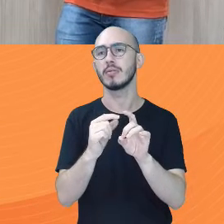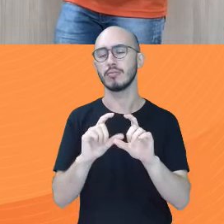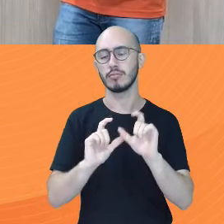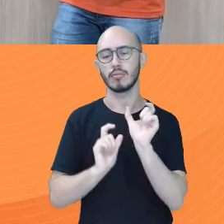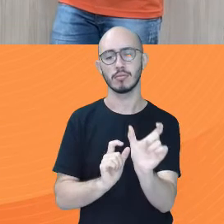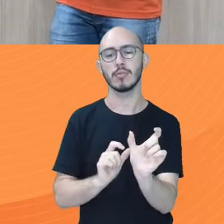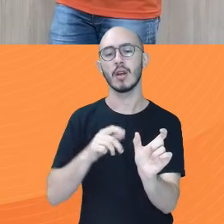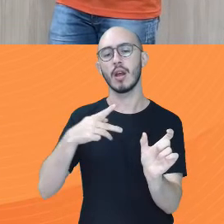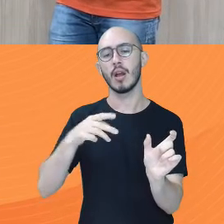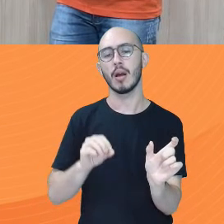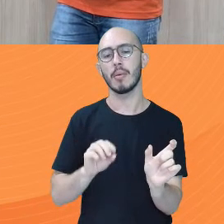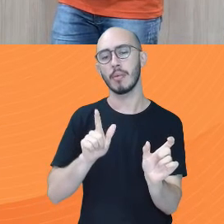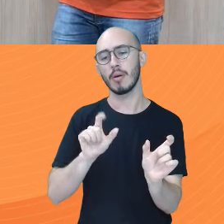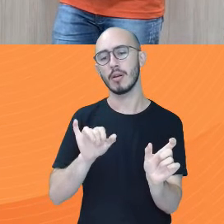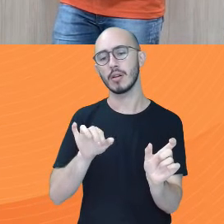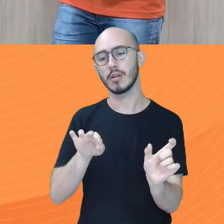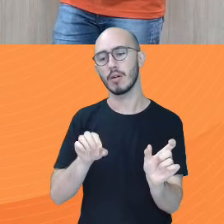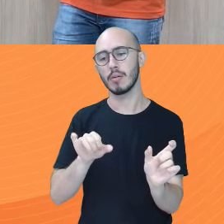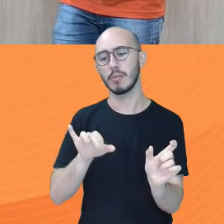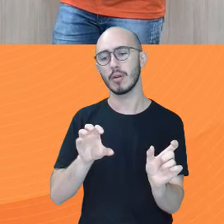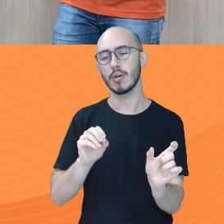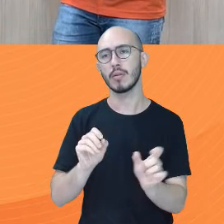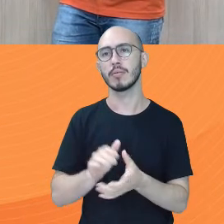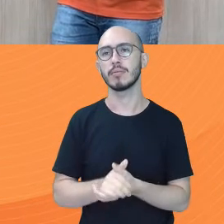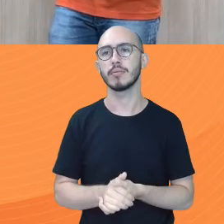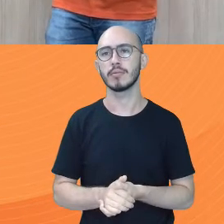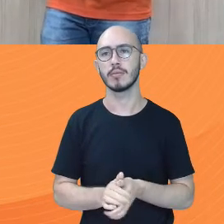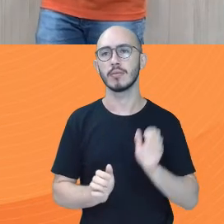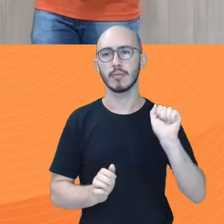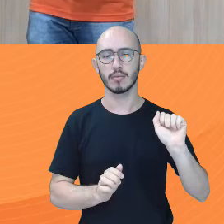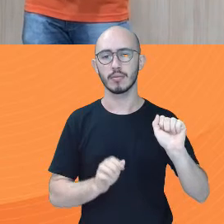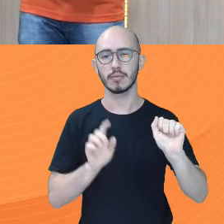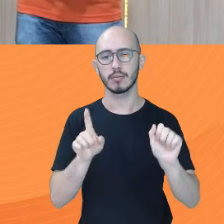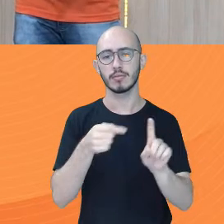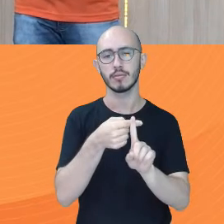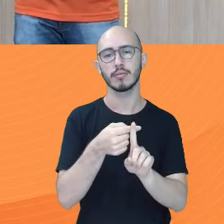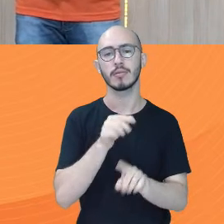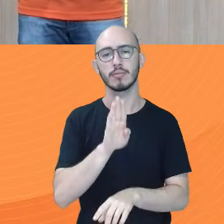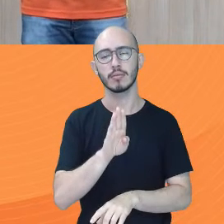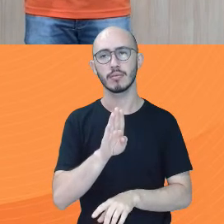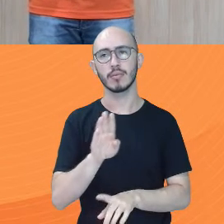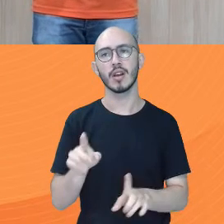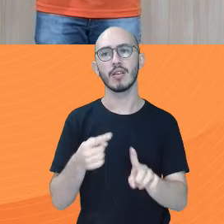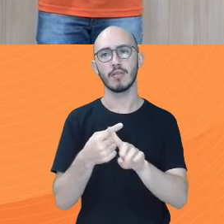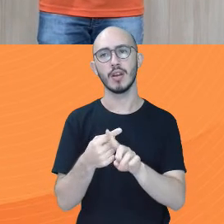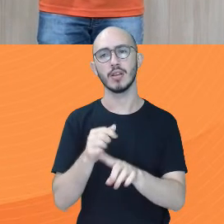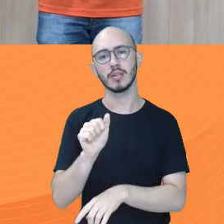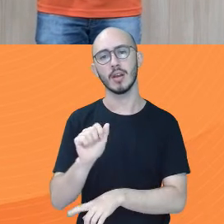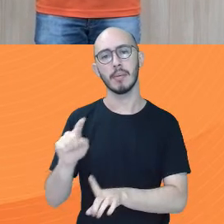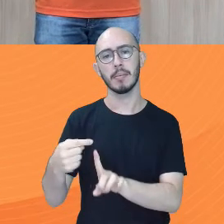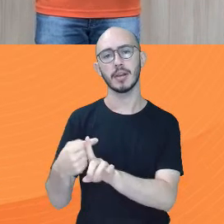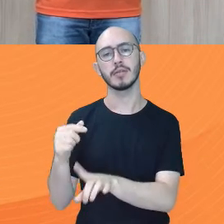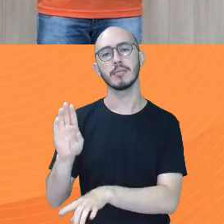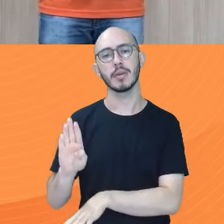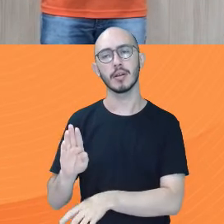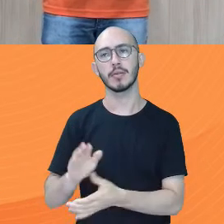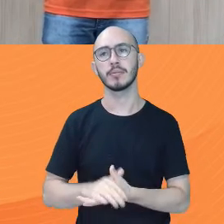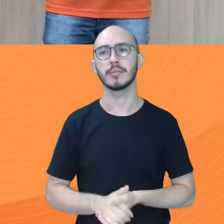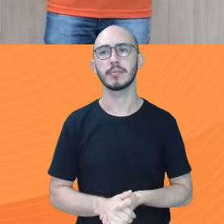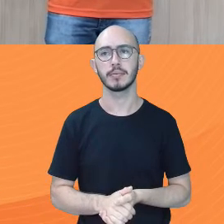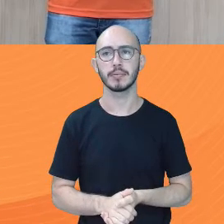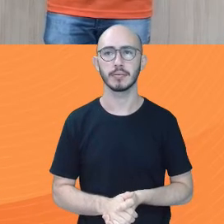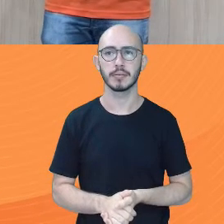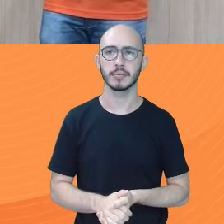bom? Quando a gente tem aqui, ó, A mais B vezes A mais B, tá? A mais